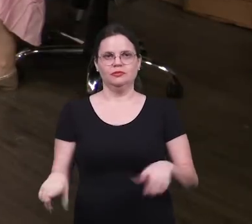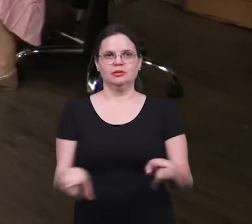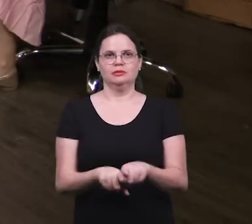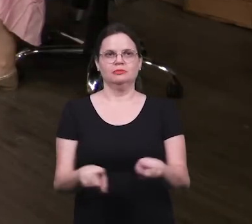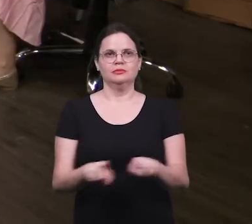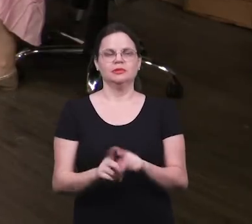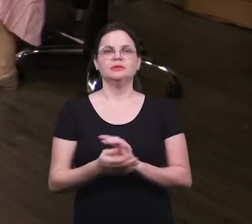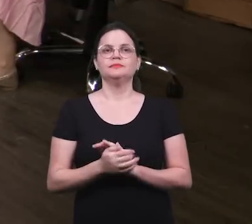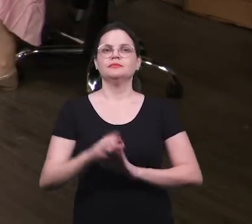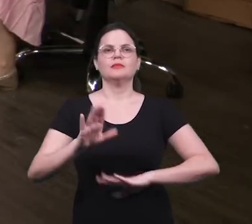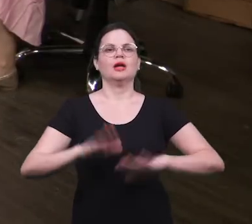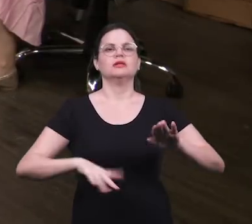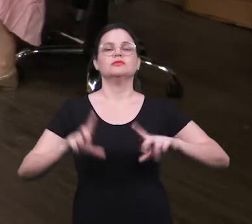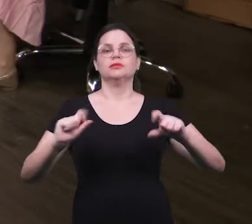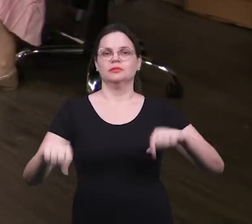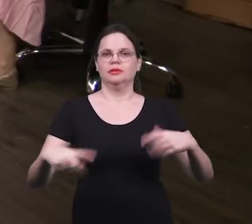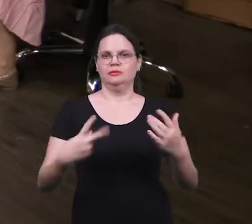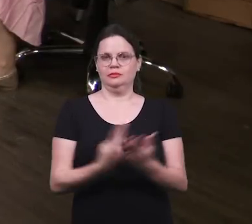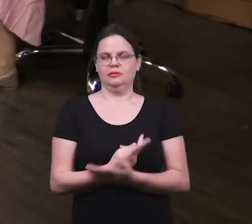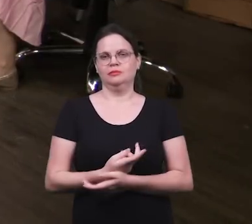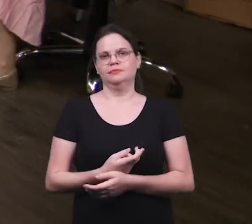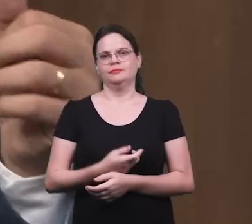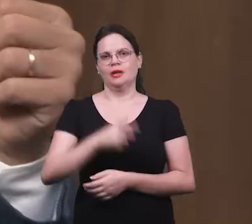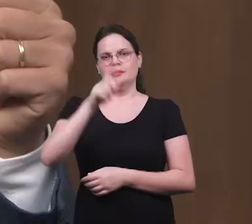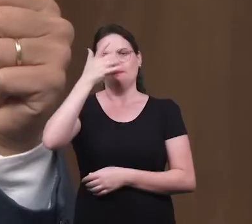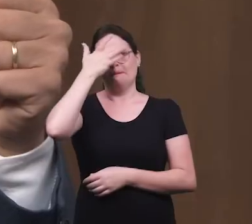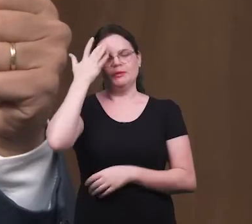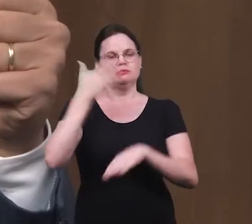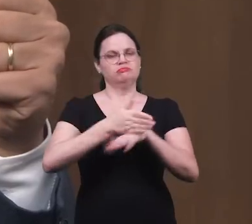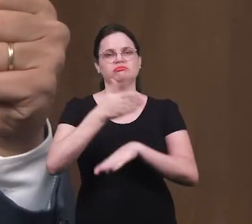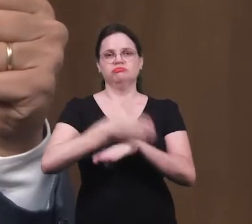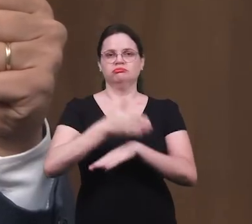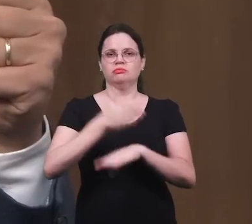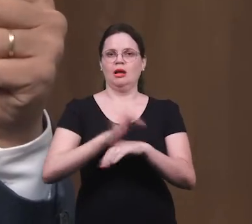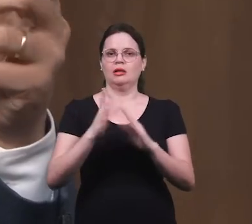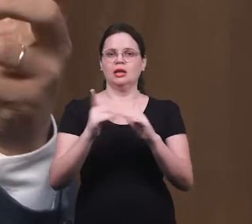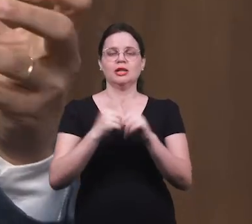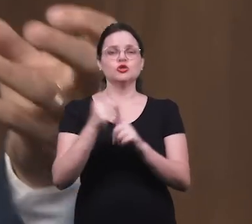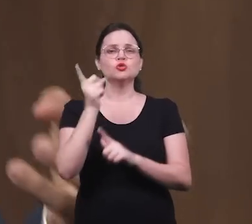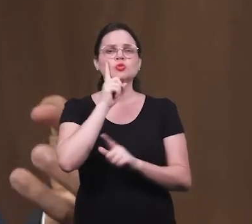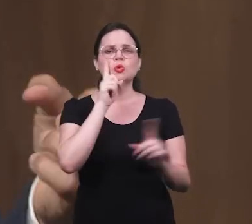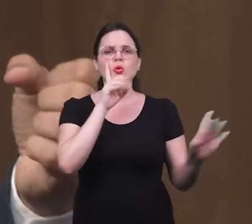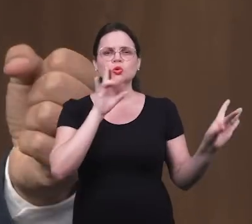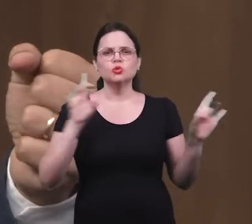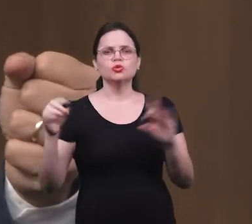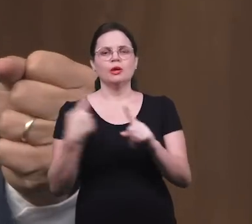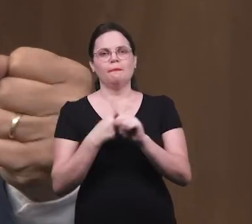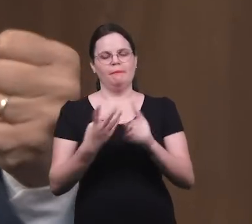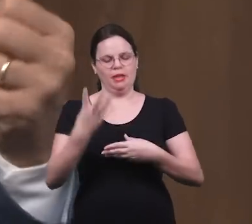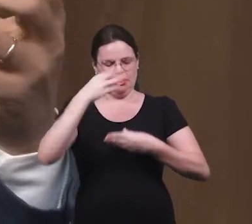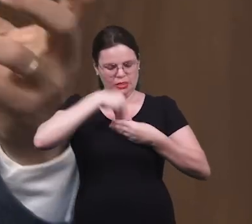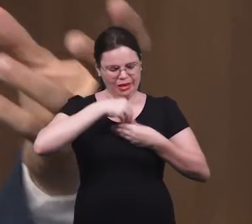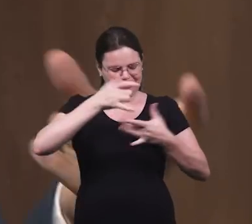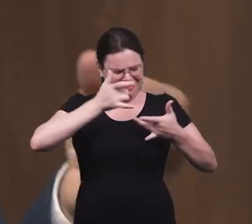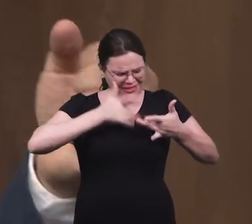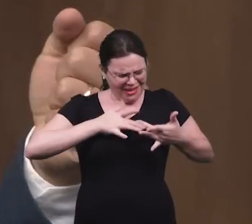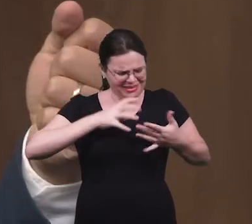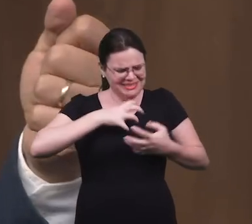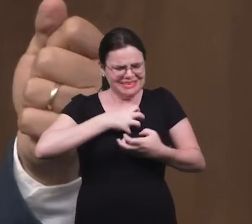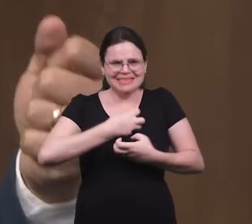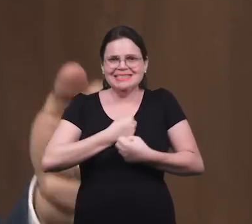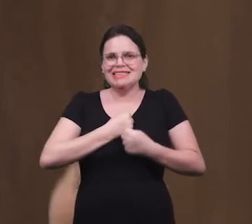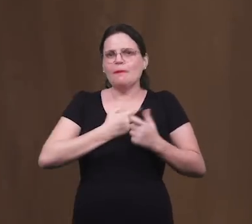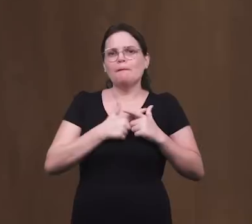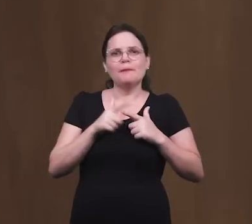participando, às vezes a pessoa vai à igreja todo dia e tem uma dificuldade, um problema que não se